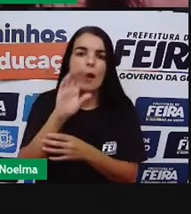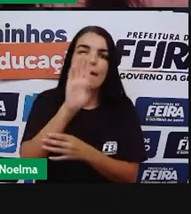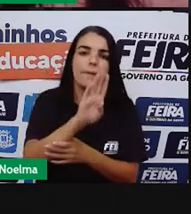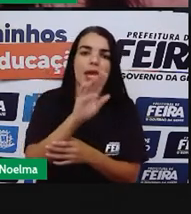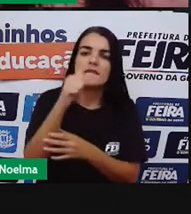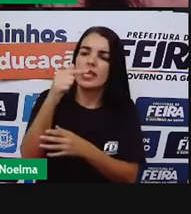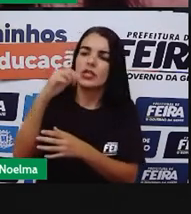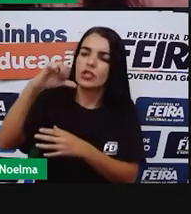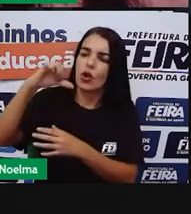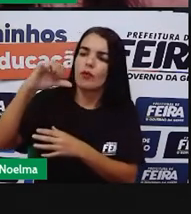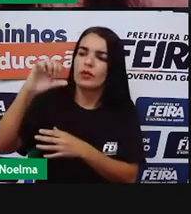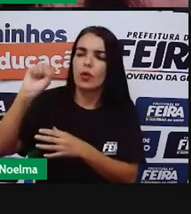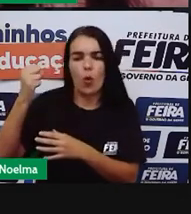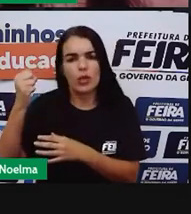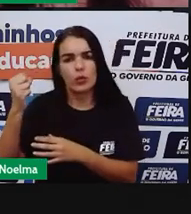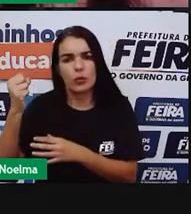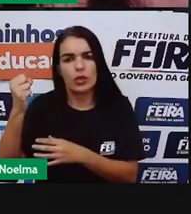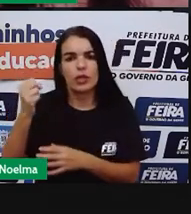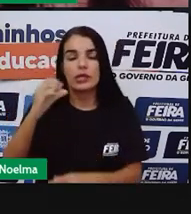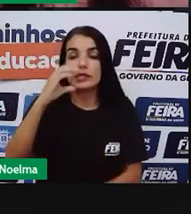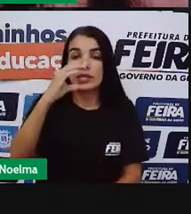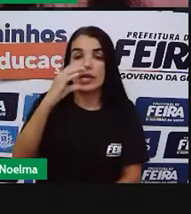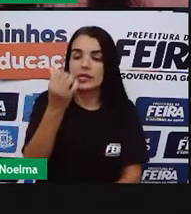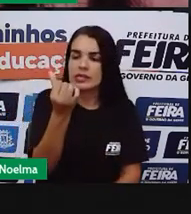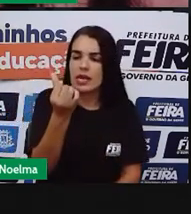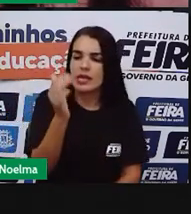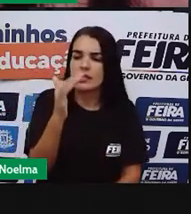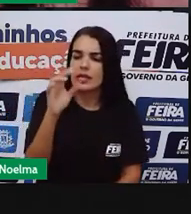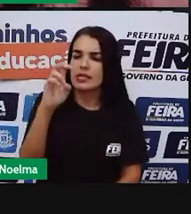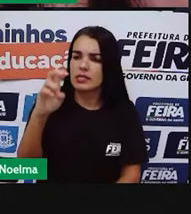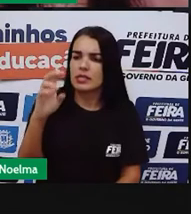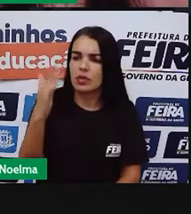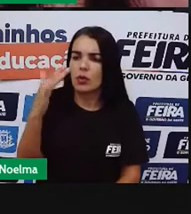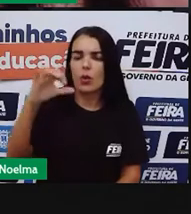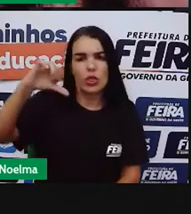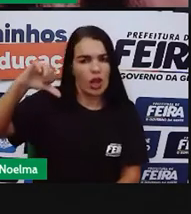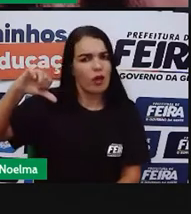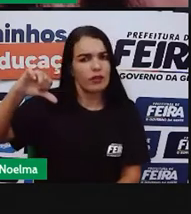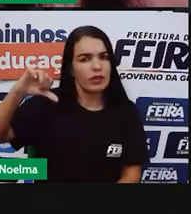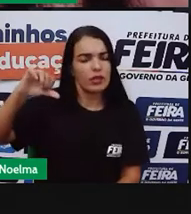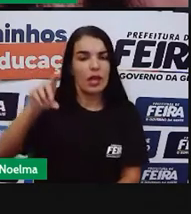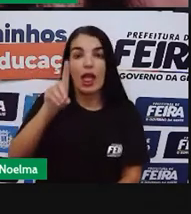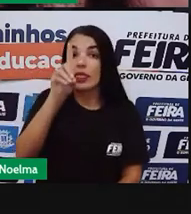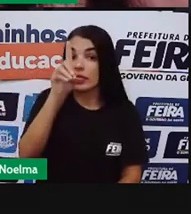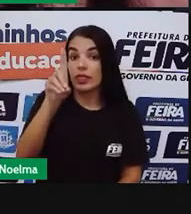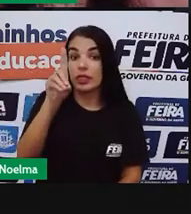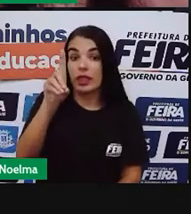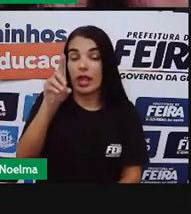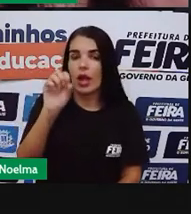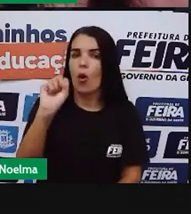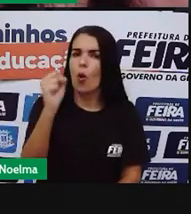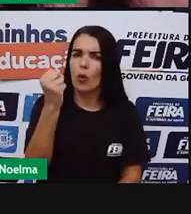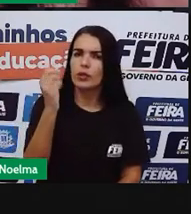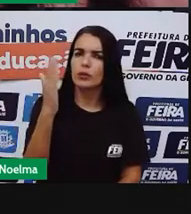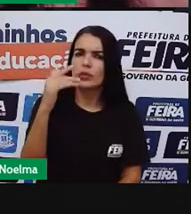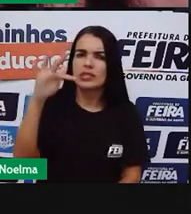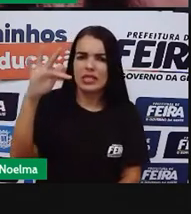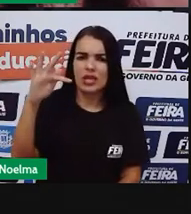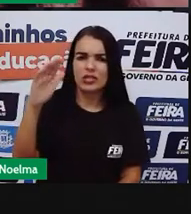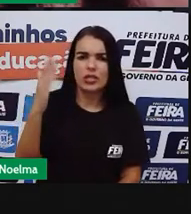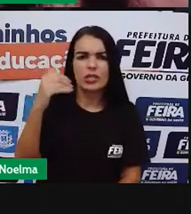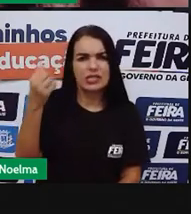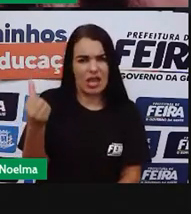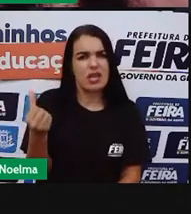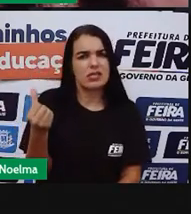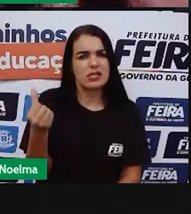B, 7, 9 e 8. Alternativa C, 6, 5 e 9, alternativa D, 8,